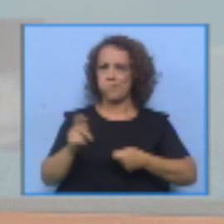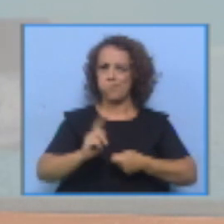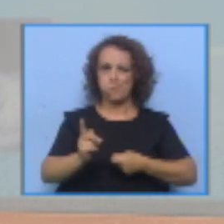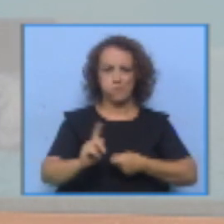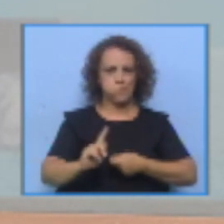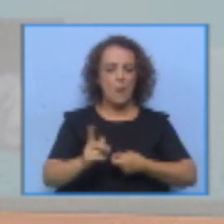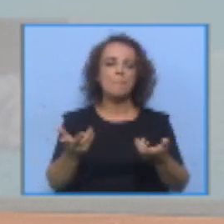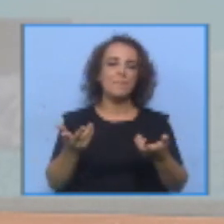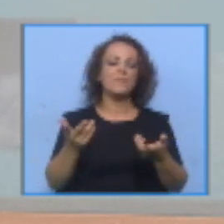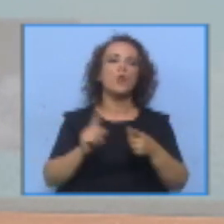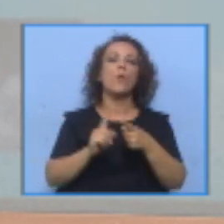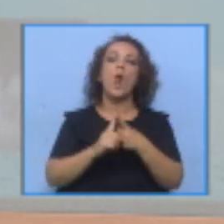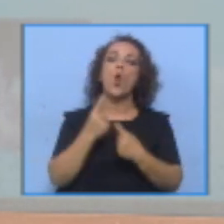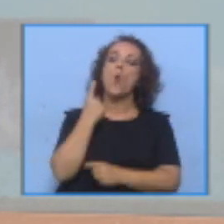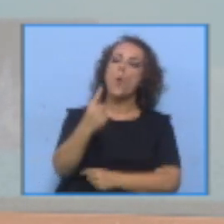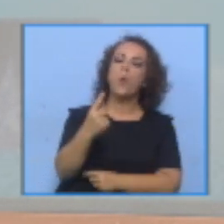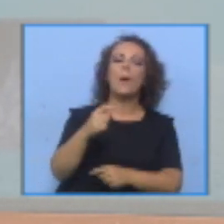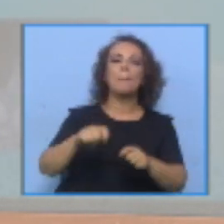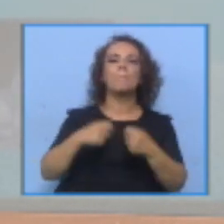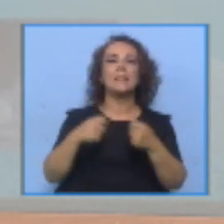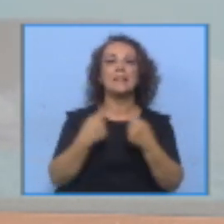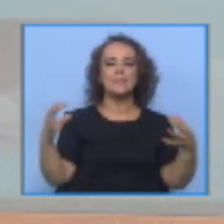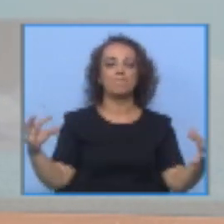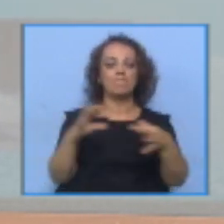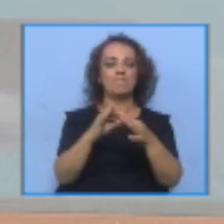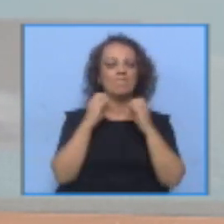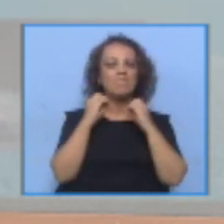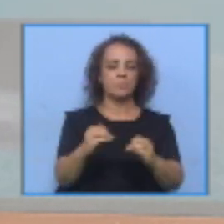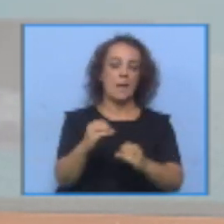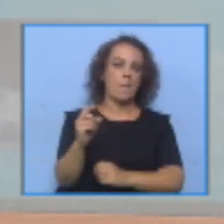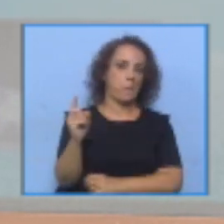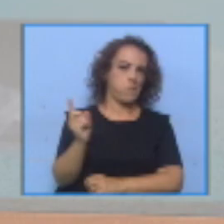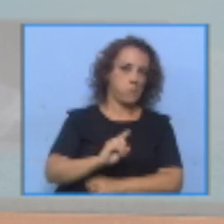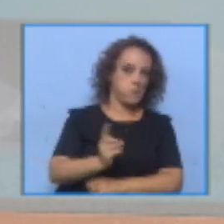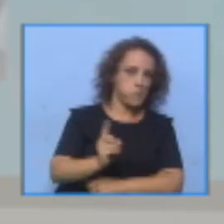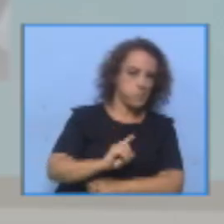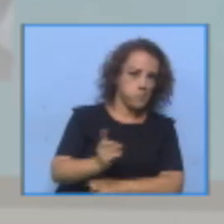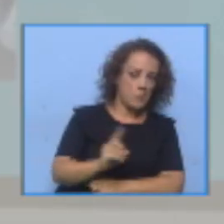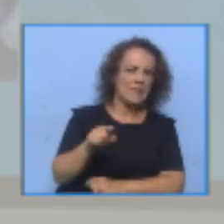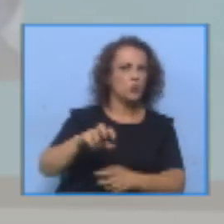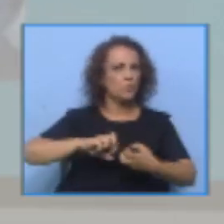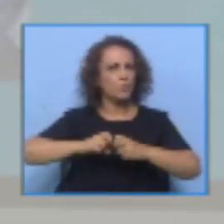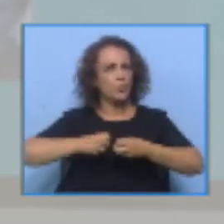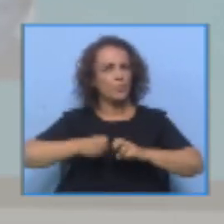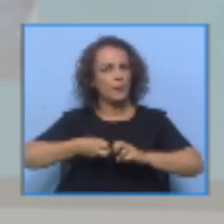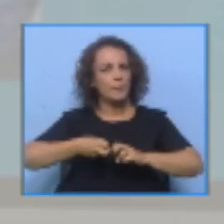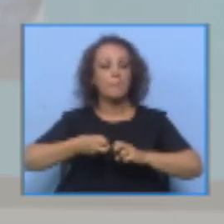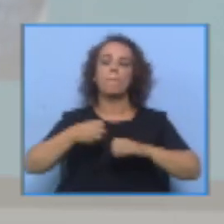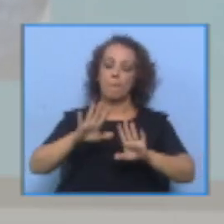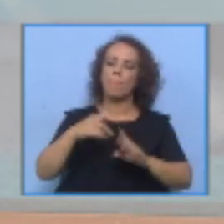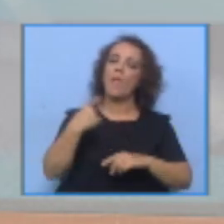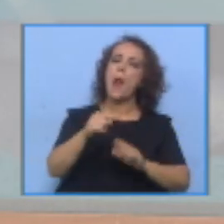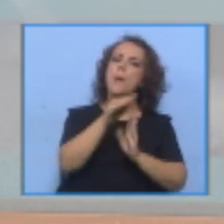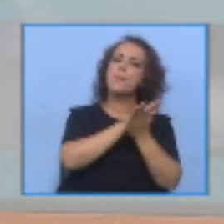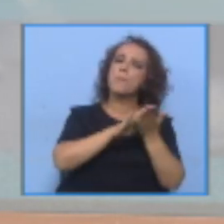haver partido que não encaixa em nenhum, mas há princípios isso é um problema, que, de facto, então? Há princípios a que